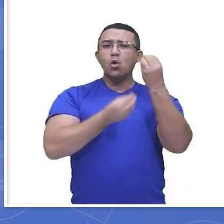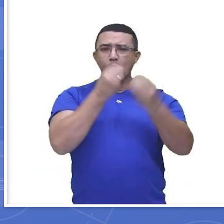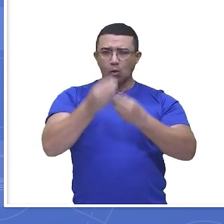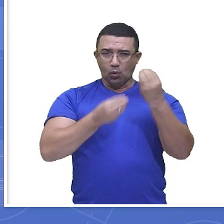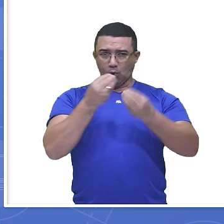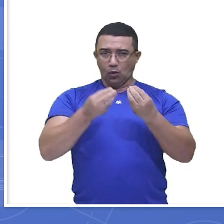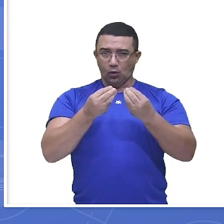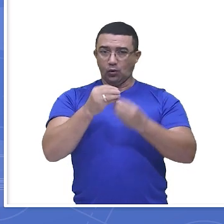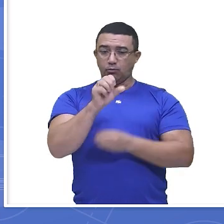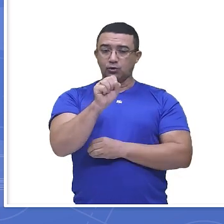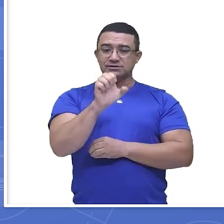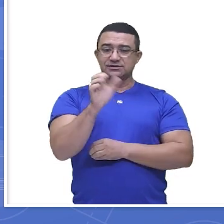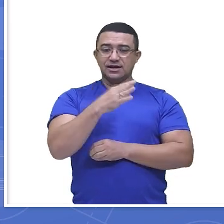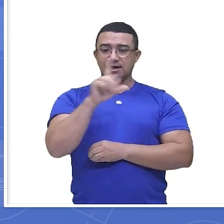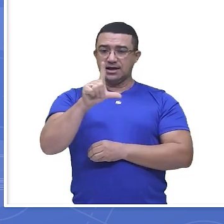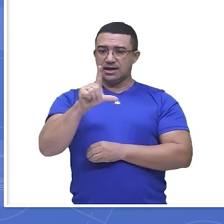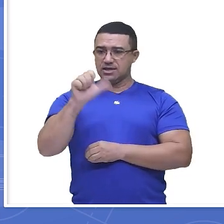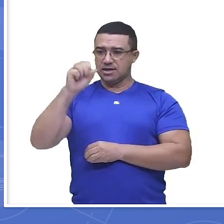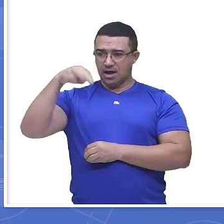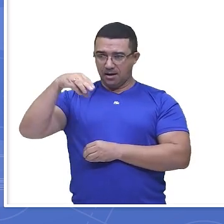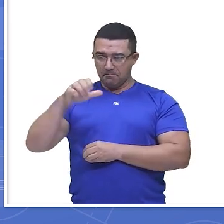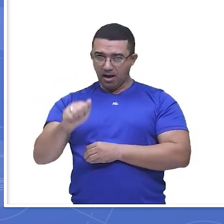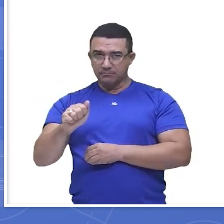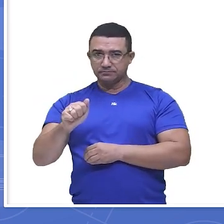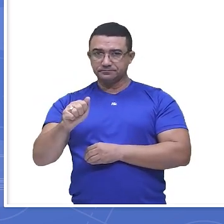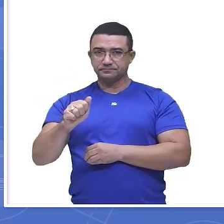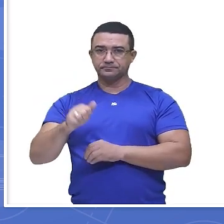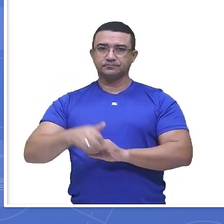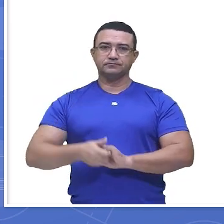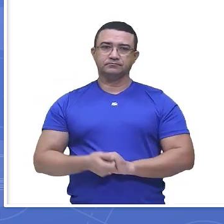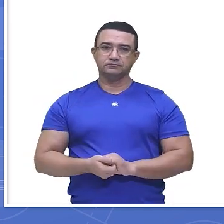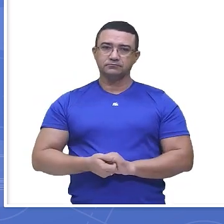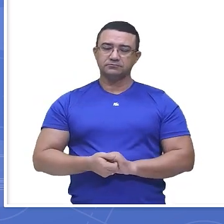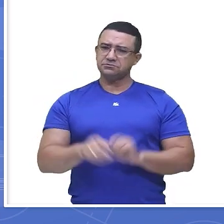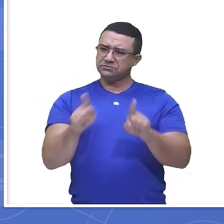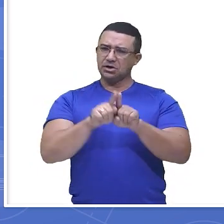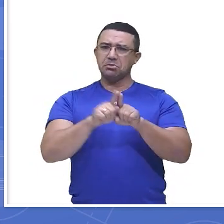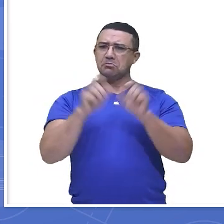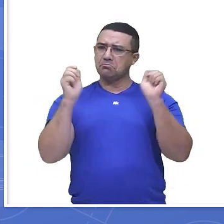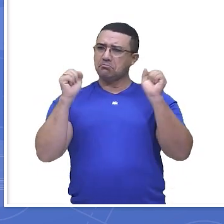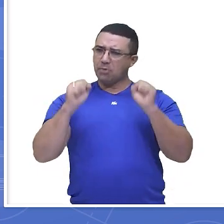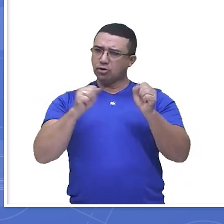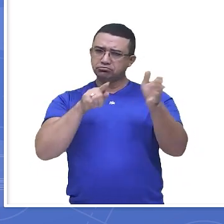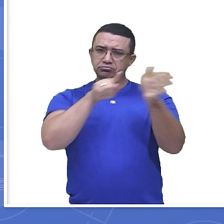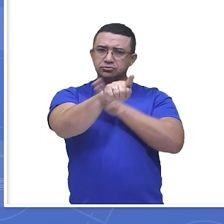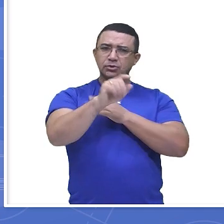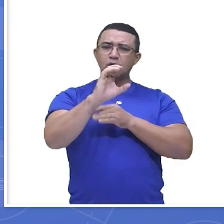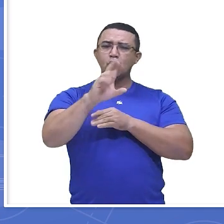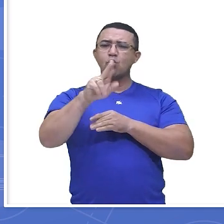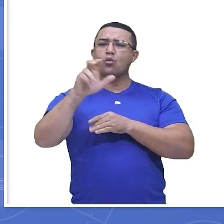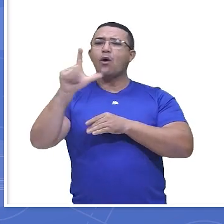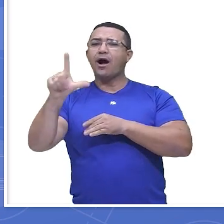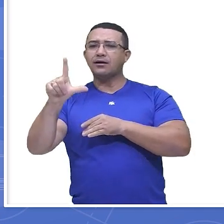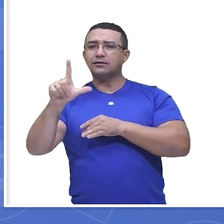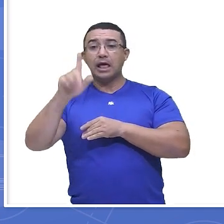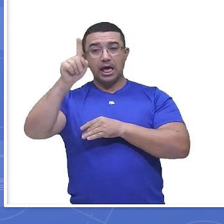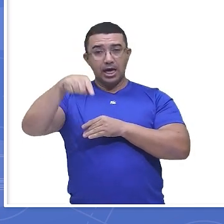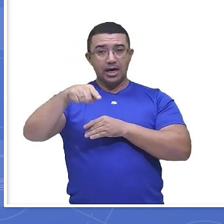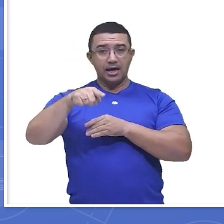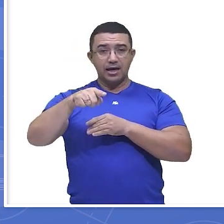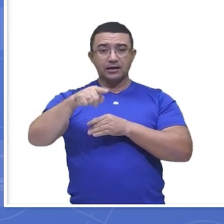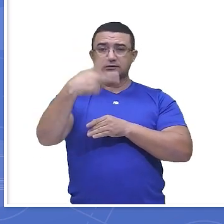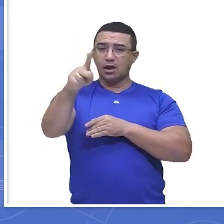Me llamo Pablo, Juan, e também você pode fazer a pergunta com qual. Qual é seu nome, né? Mi